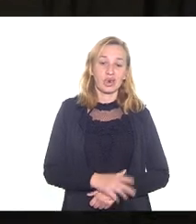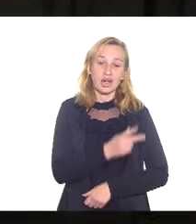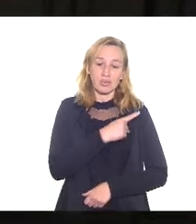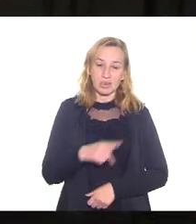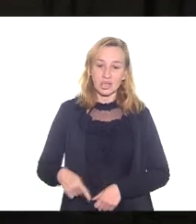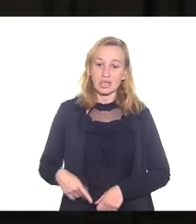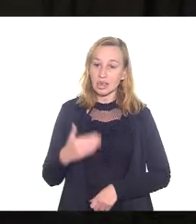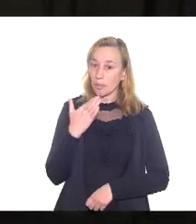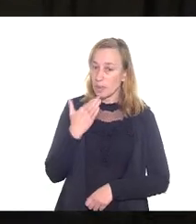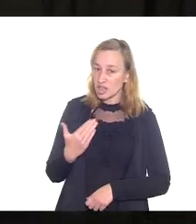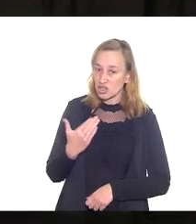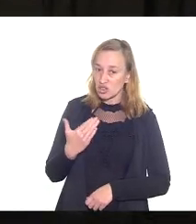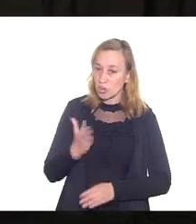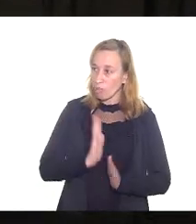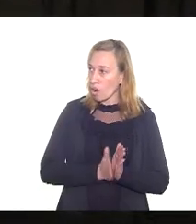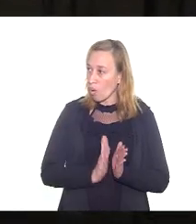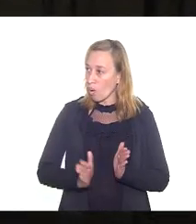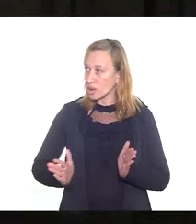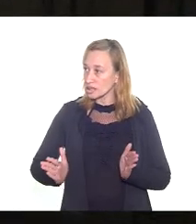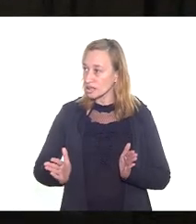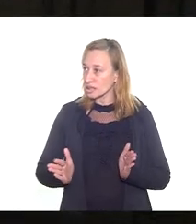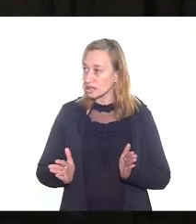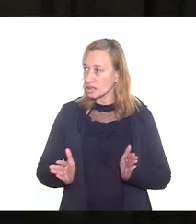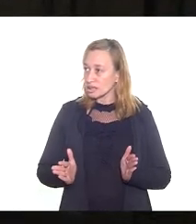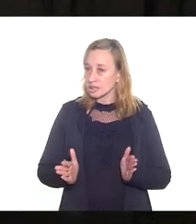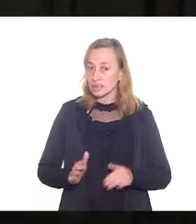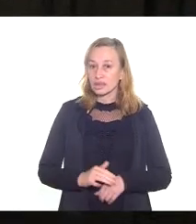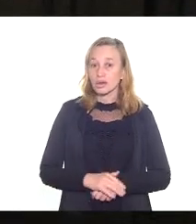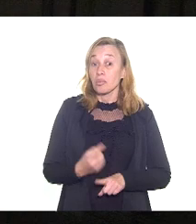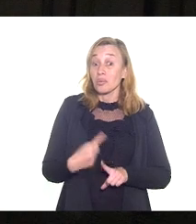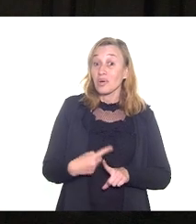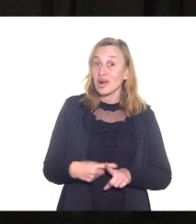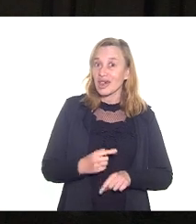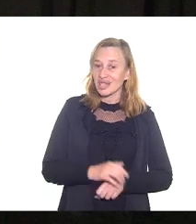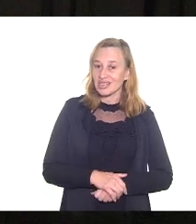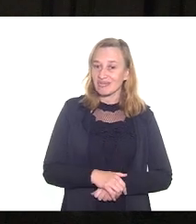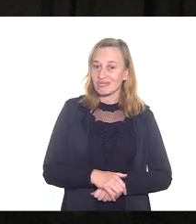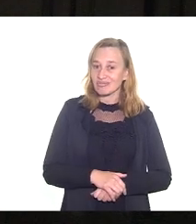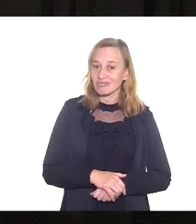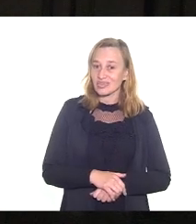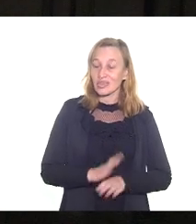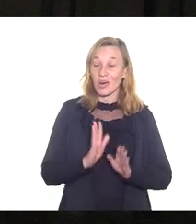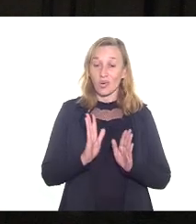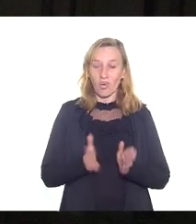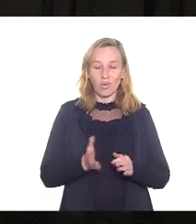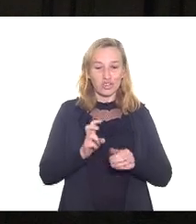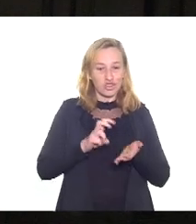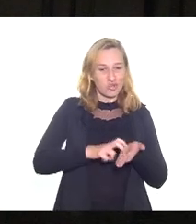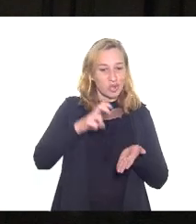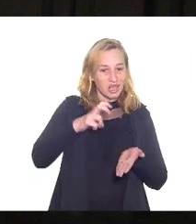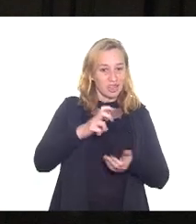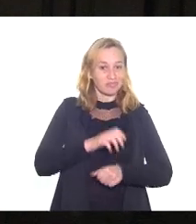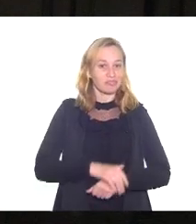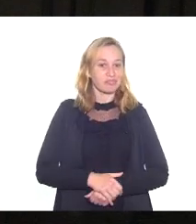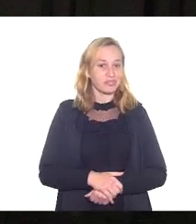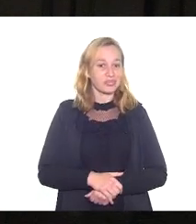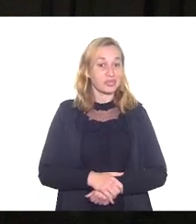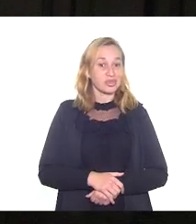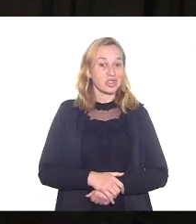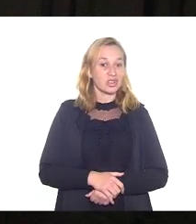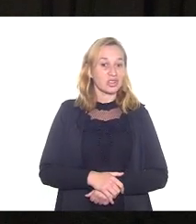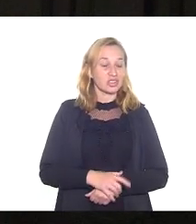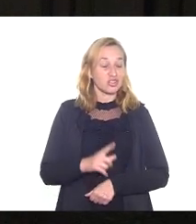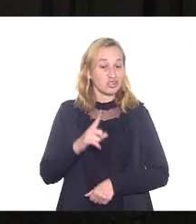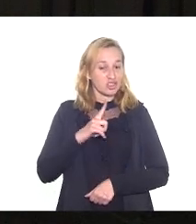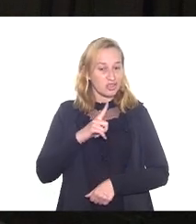Presidente, pedi uma ordem, porque hoje pela manhã nós